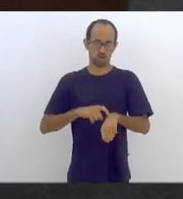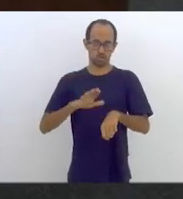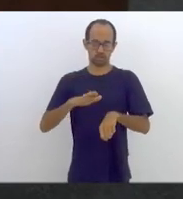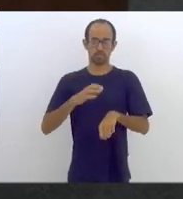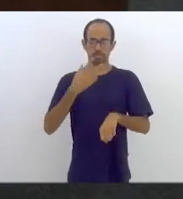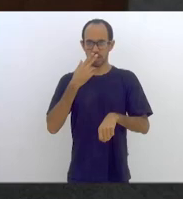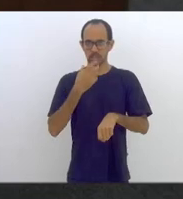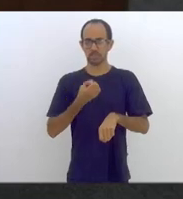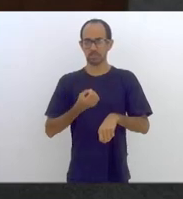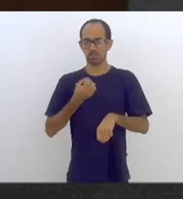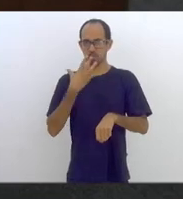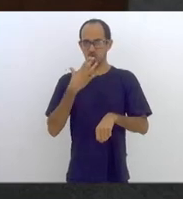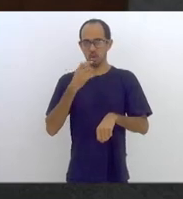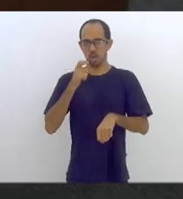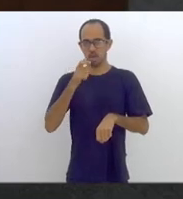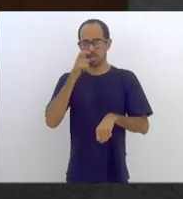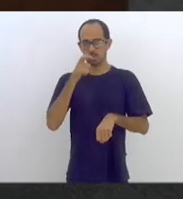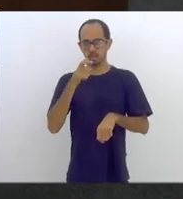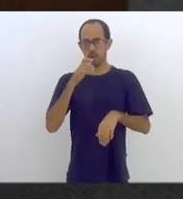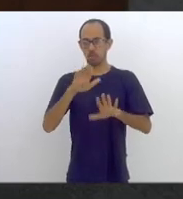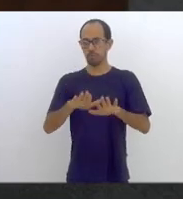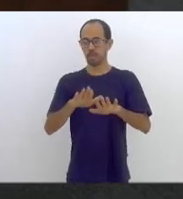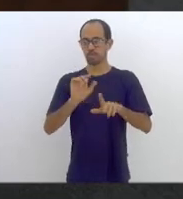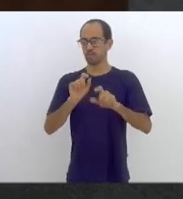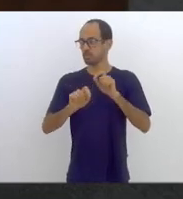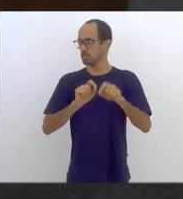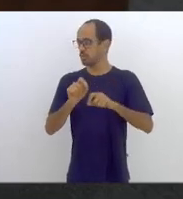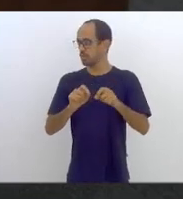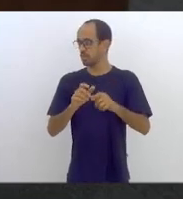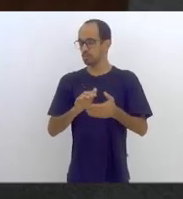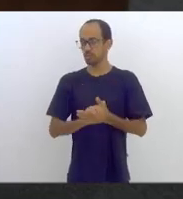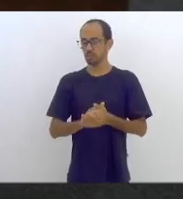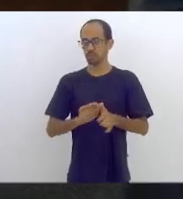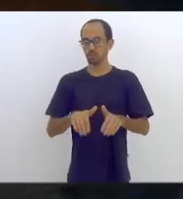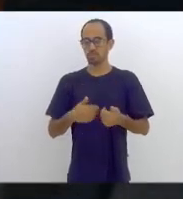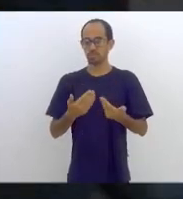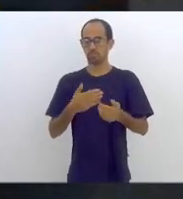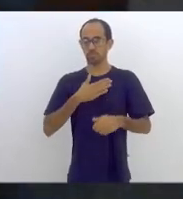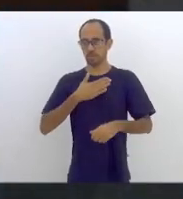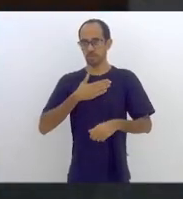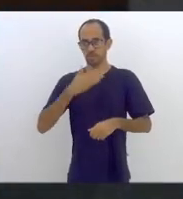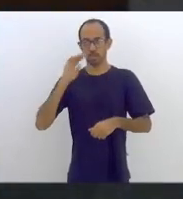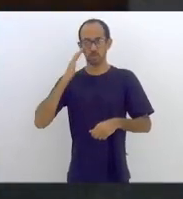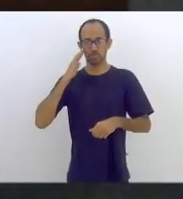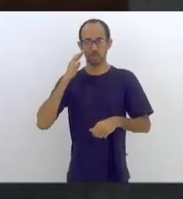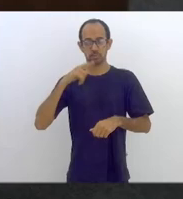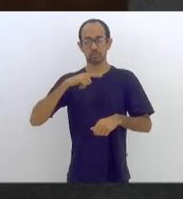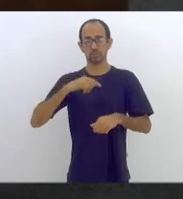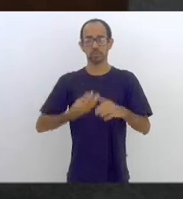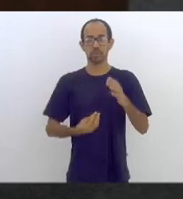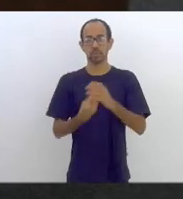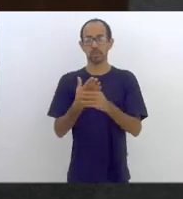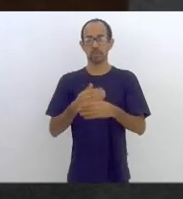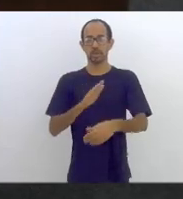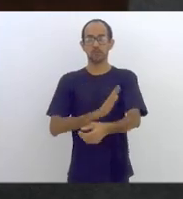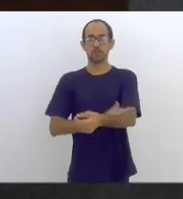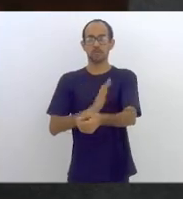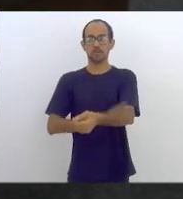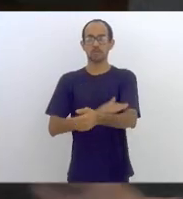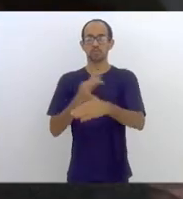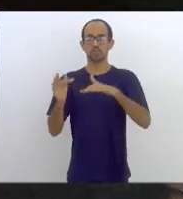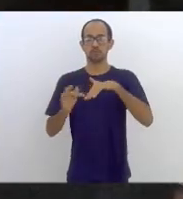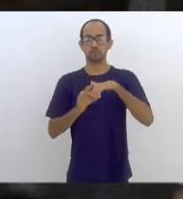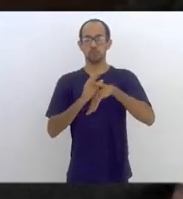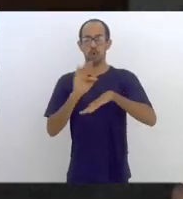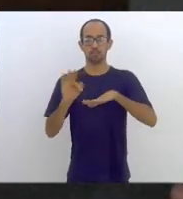de boas intenções o projeto que no meu entendimento traz vícios formais né porque acho que não